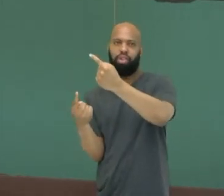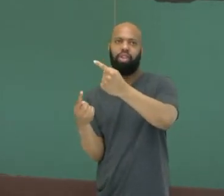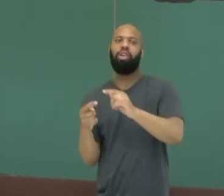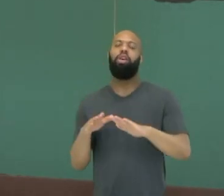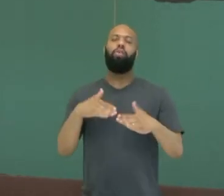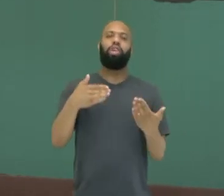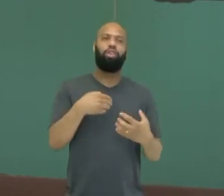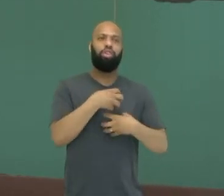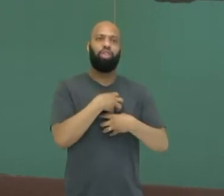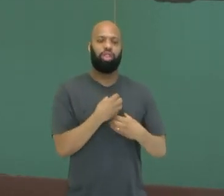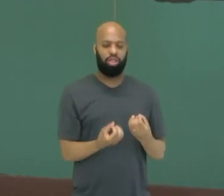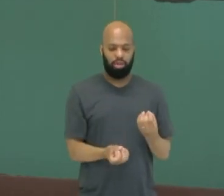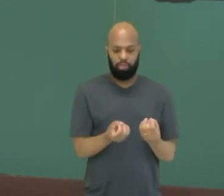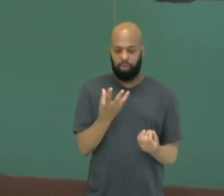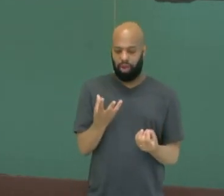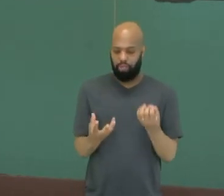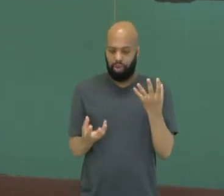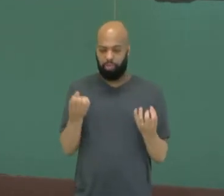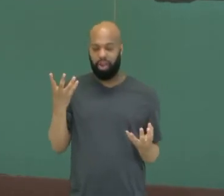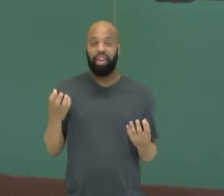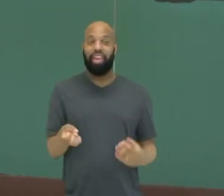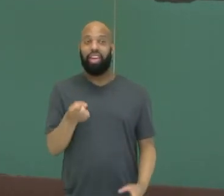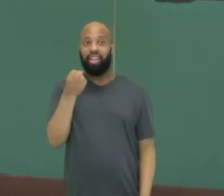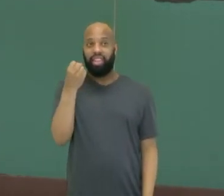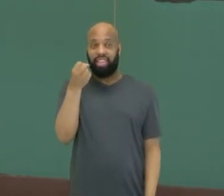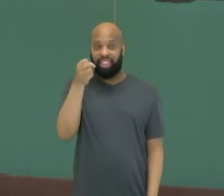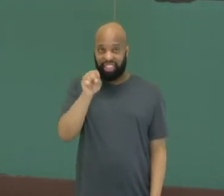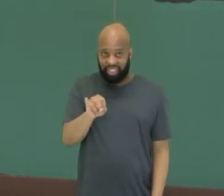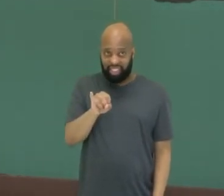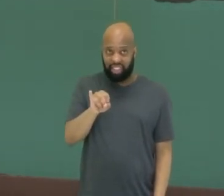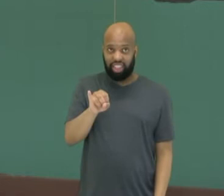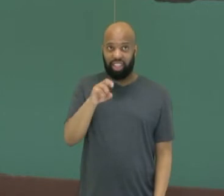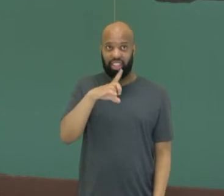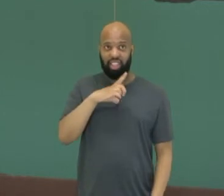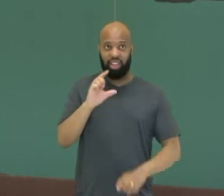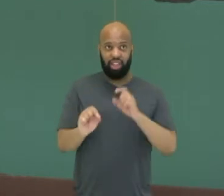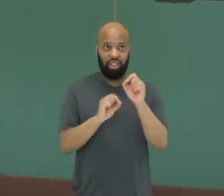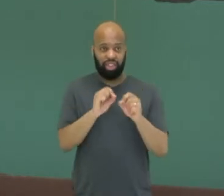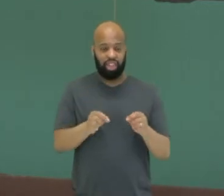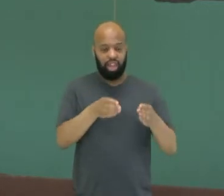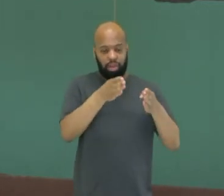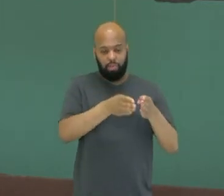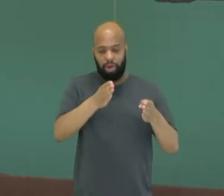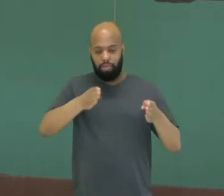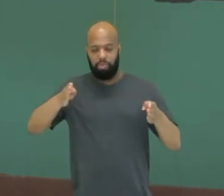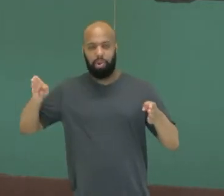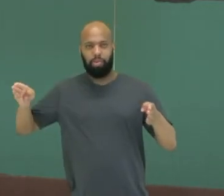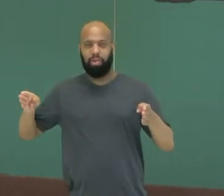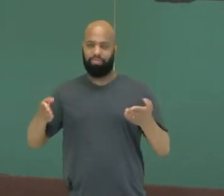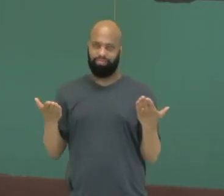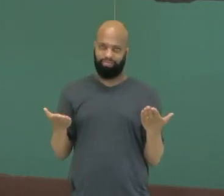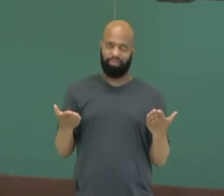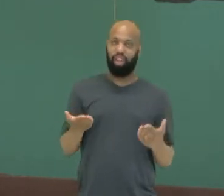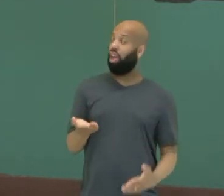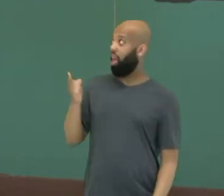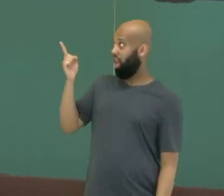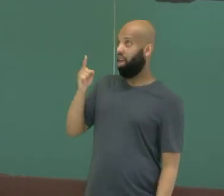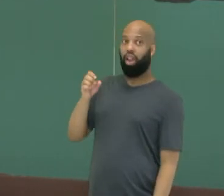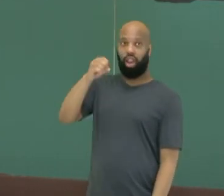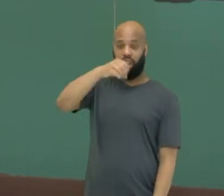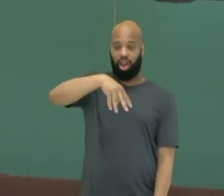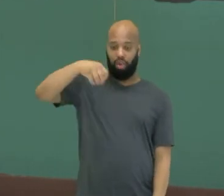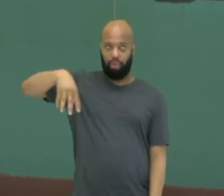em série, todos os componentes estão ligados sequencialmente. No exemplo aqui, as